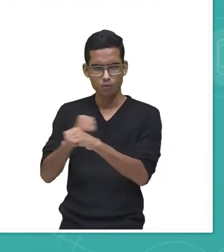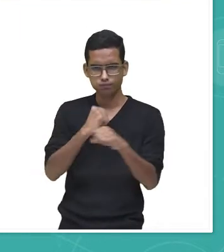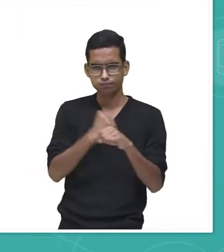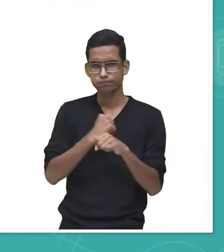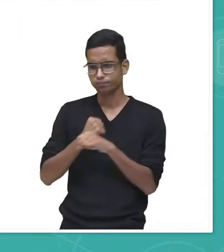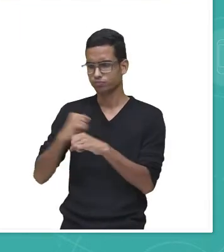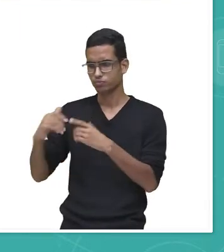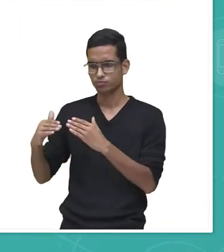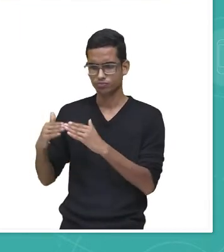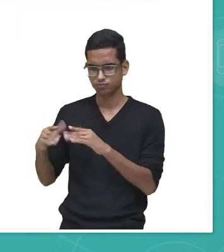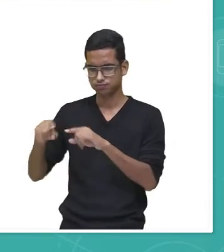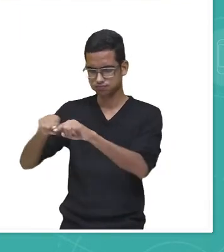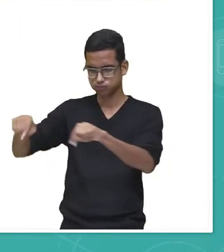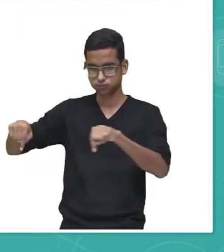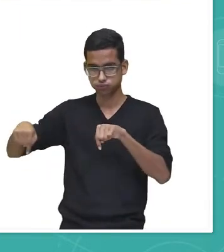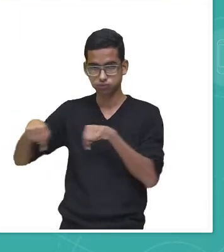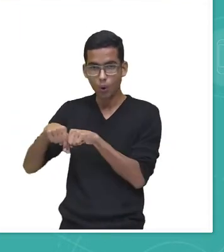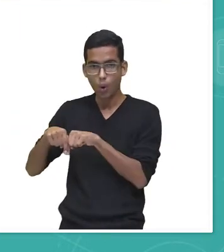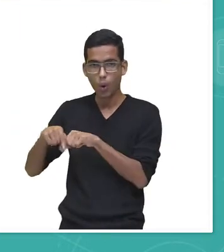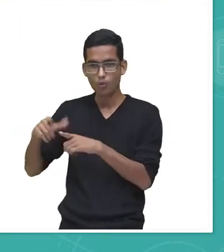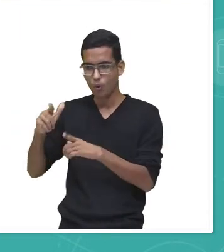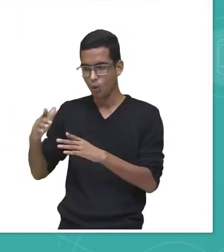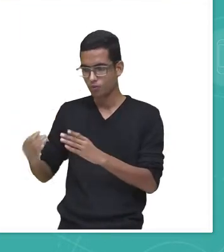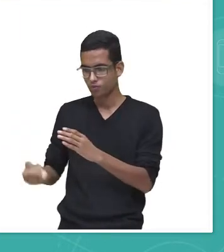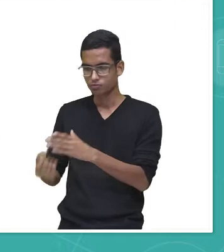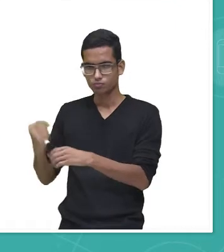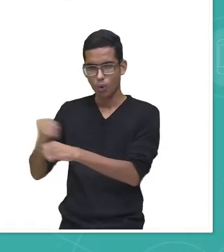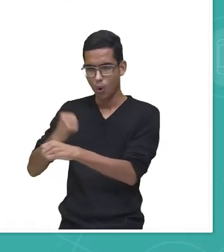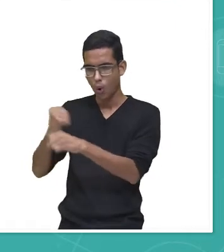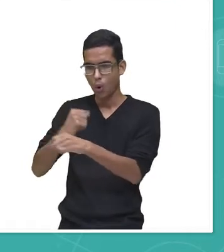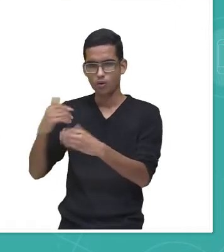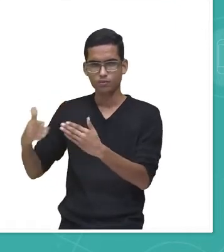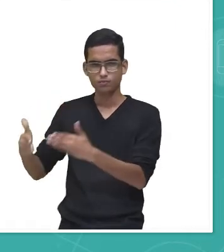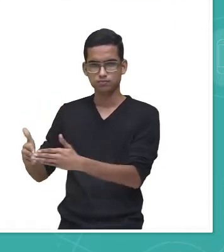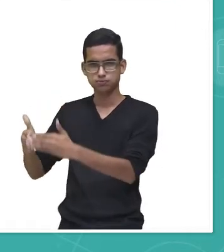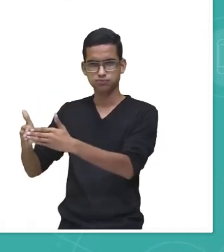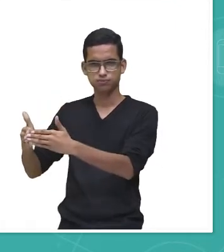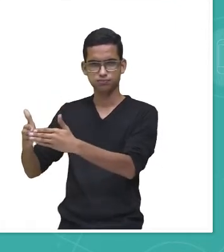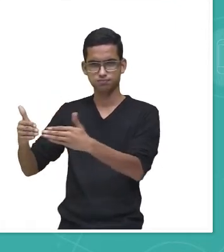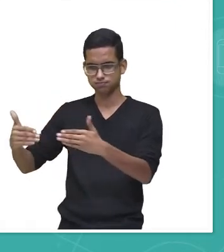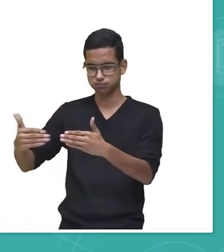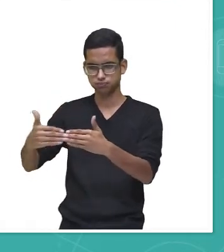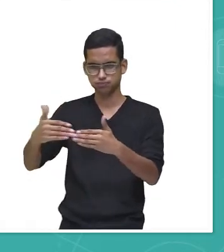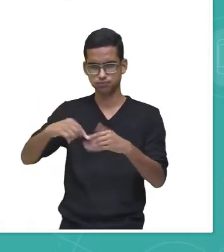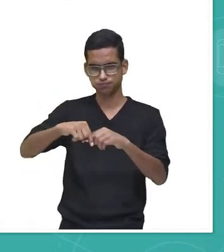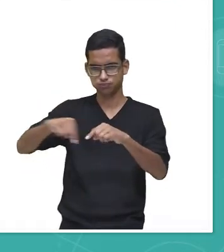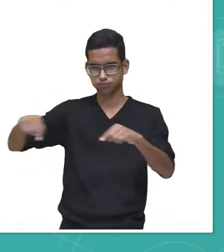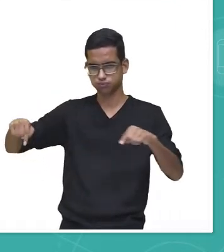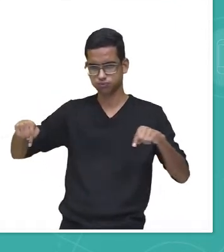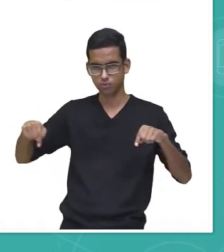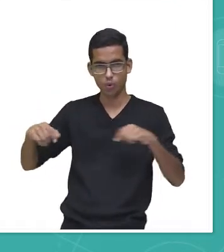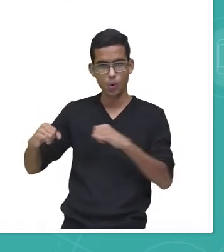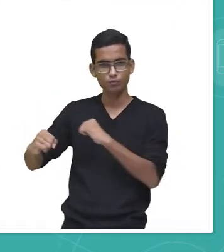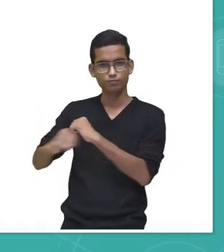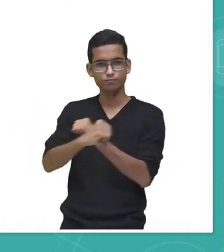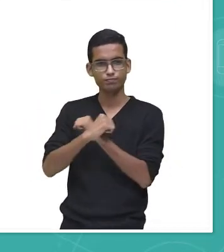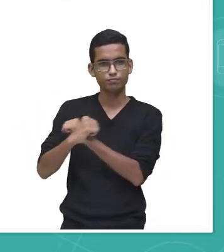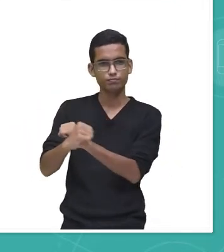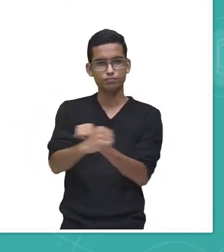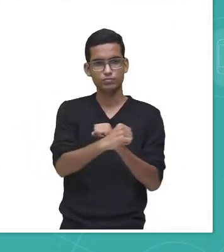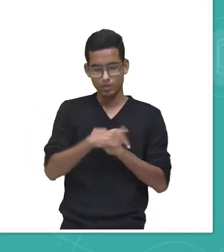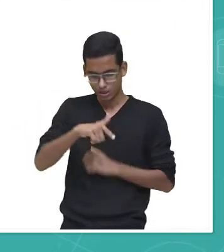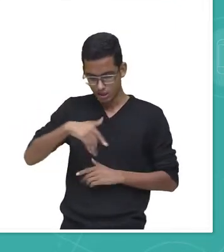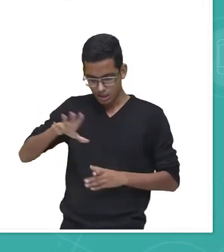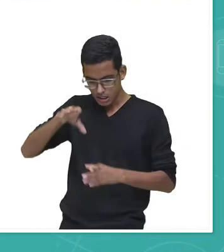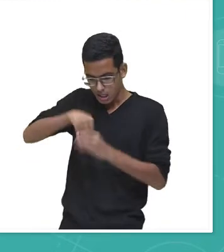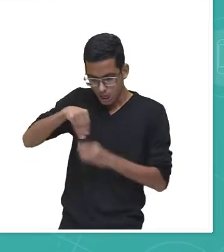é minha. Dentro dessa área eu tenho ali a minha parte rural, dentro dessa área eu tenho as pessoas que trabalham para mim